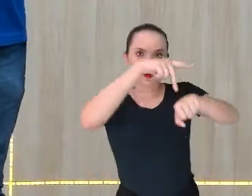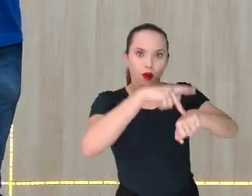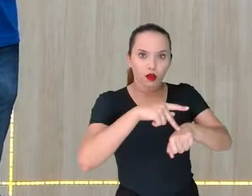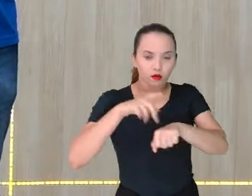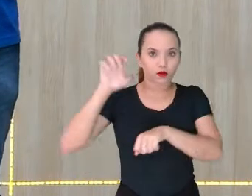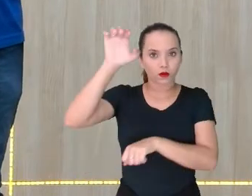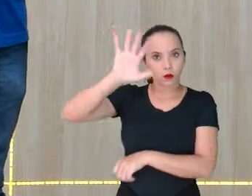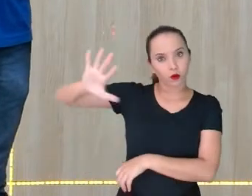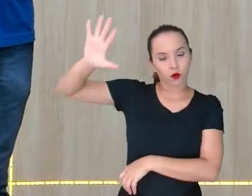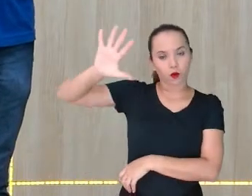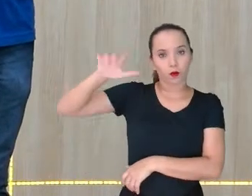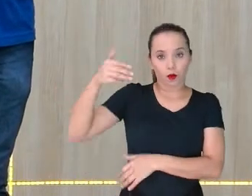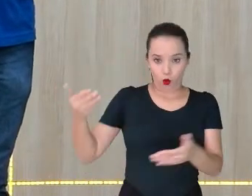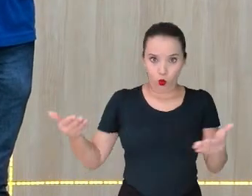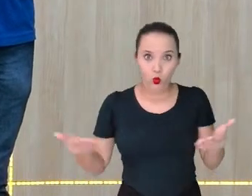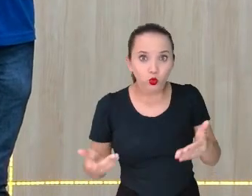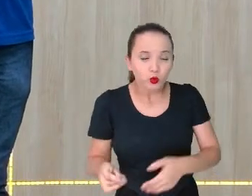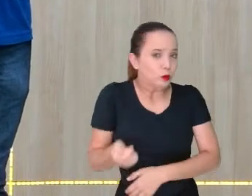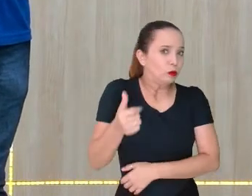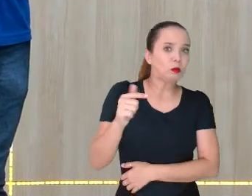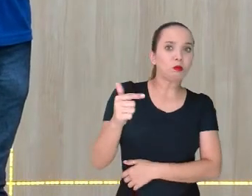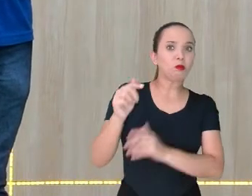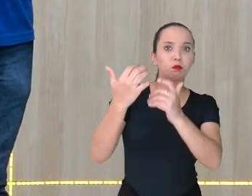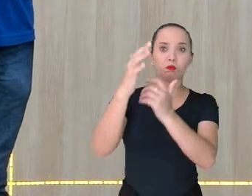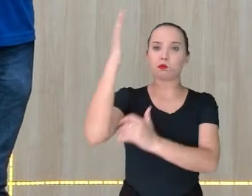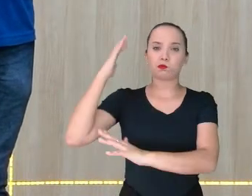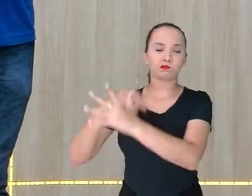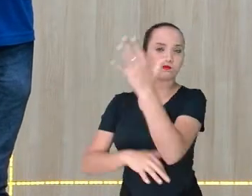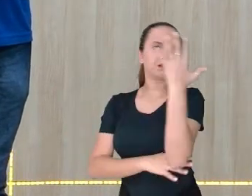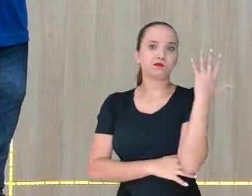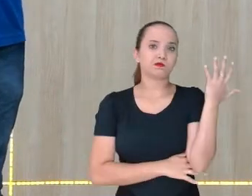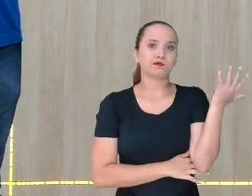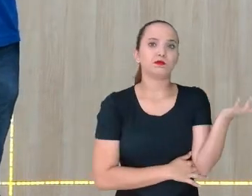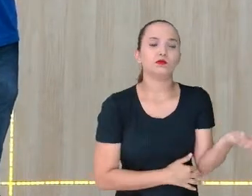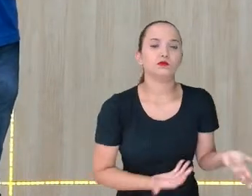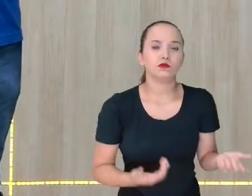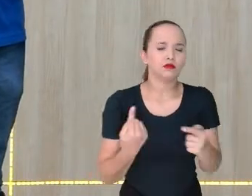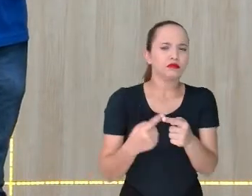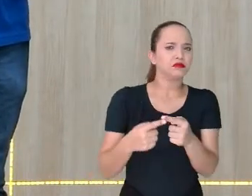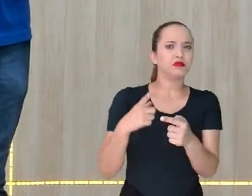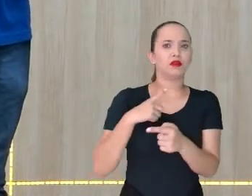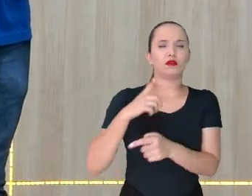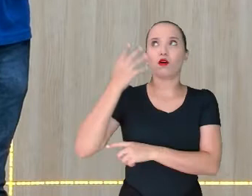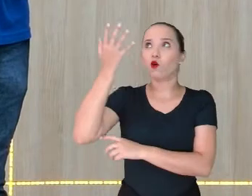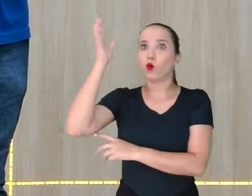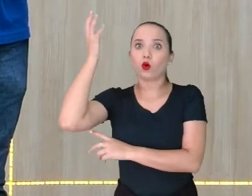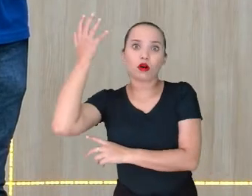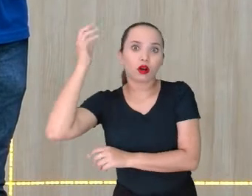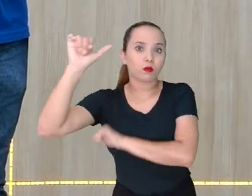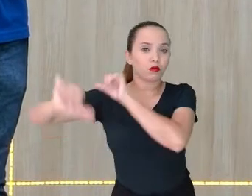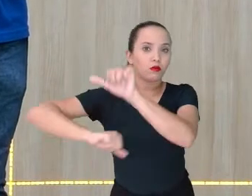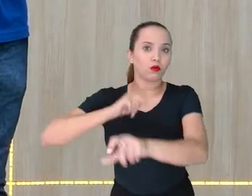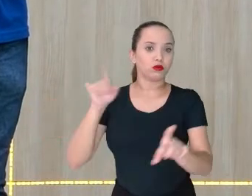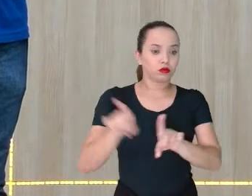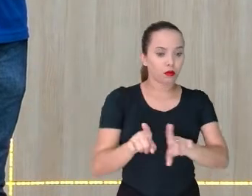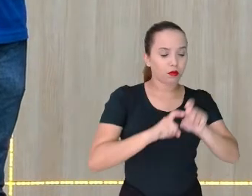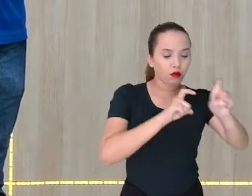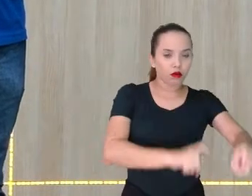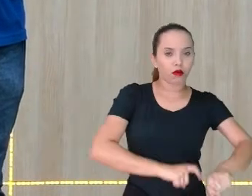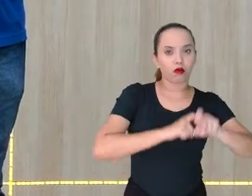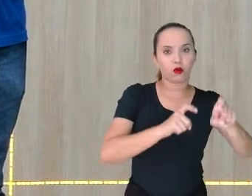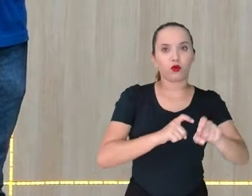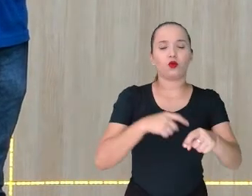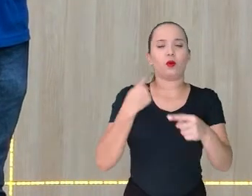não existe floresta nesses países. Né? Devido ao clima, a agricultura ela é um